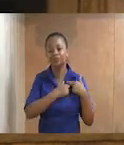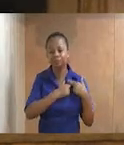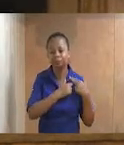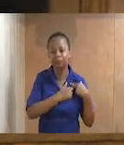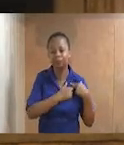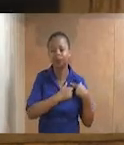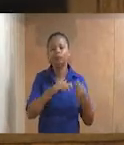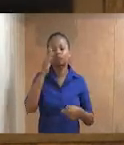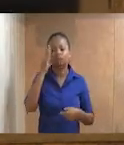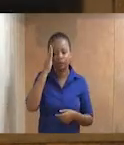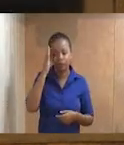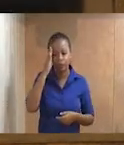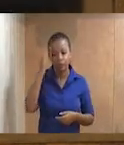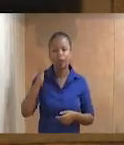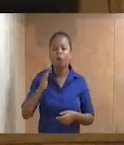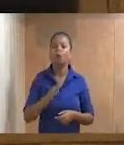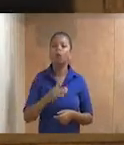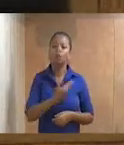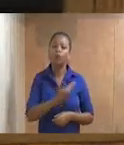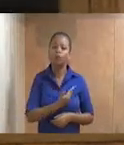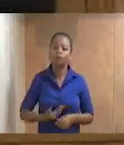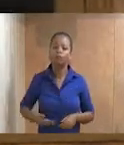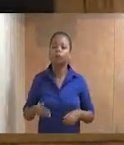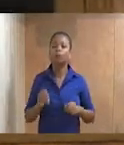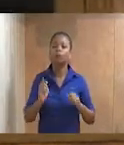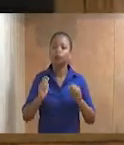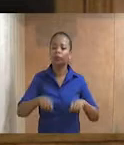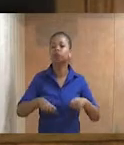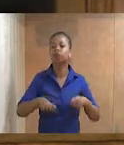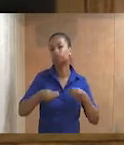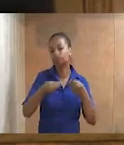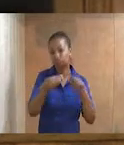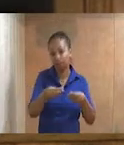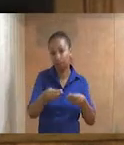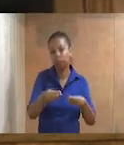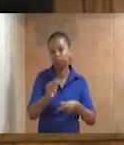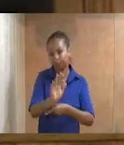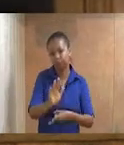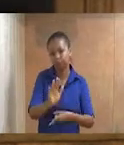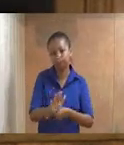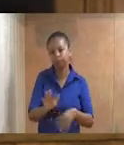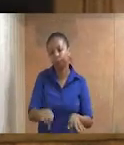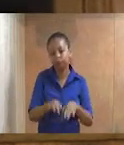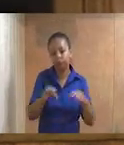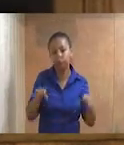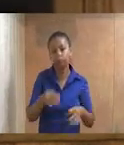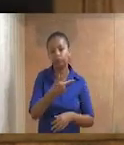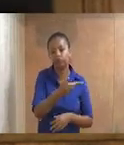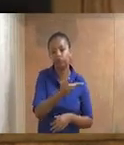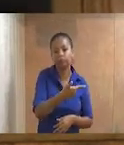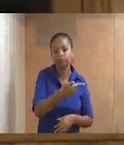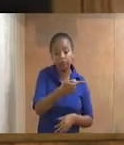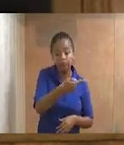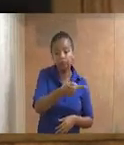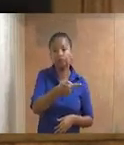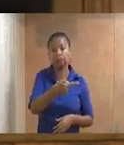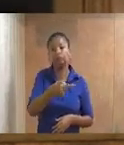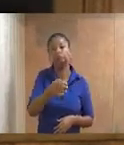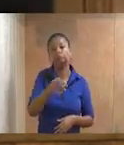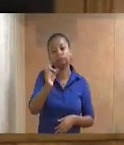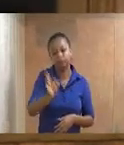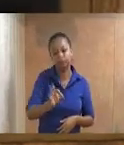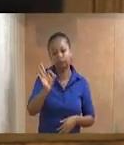que o governo está dando aquilo que pode fazer. Então quero pedir a cada um dos meus pares, vamos votar